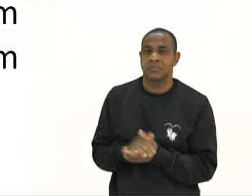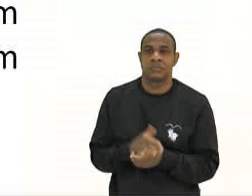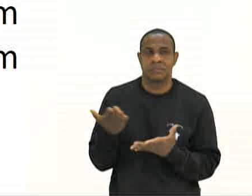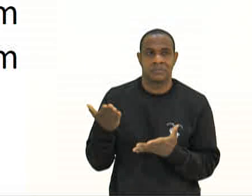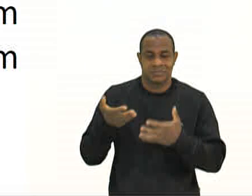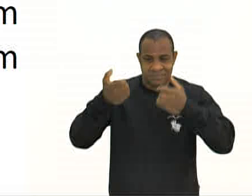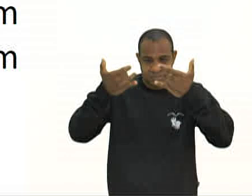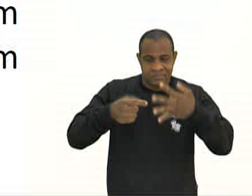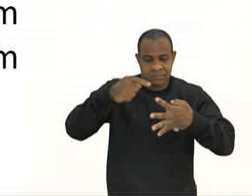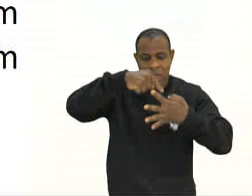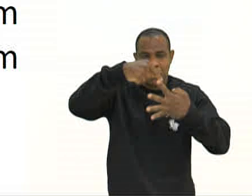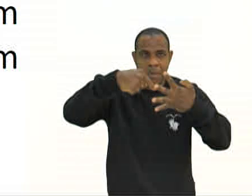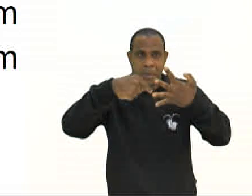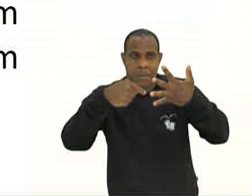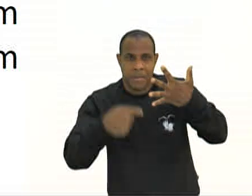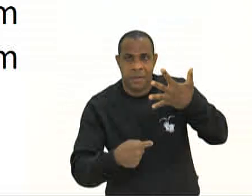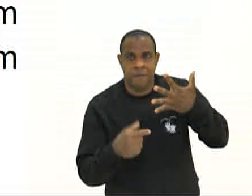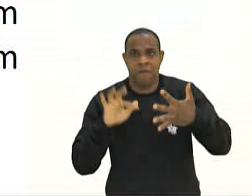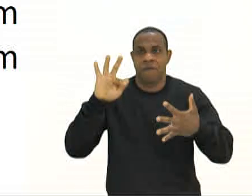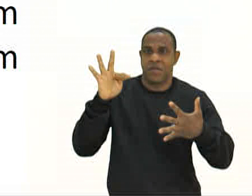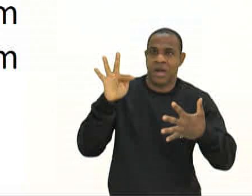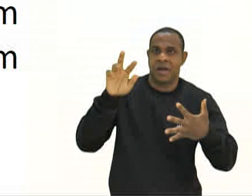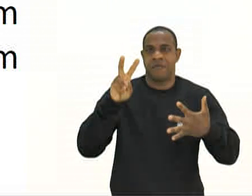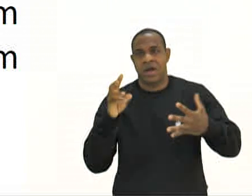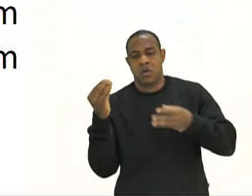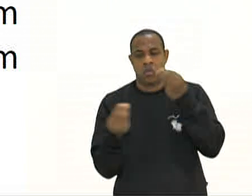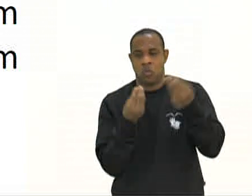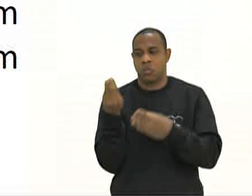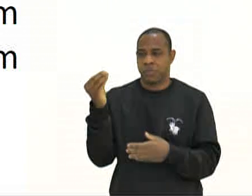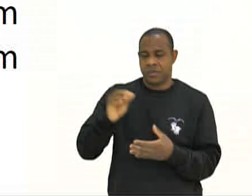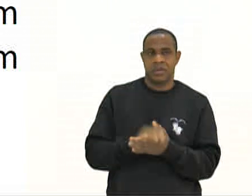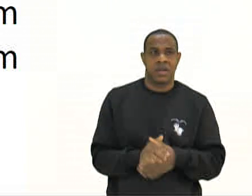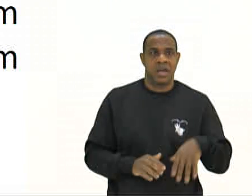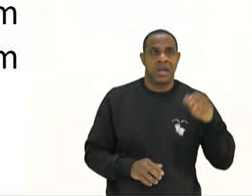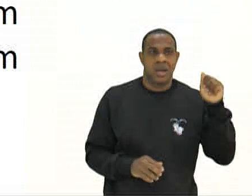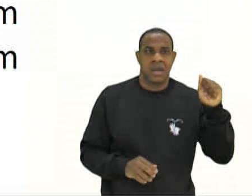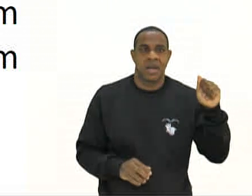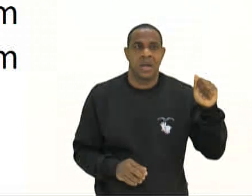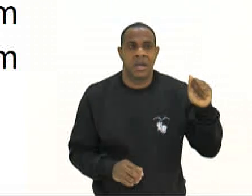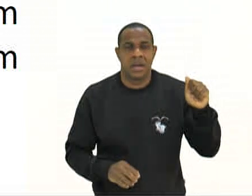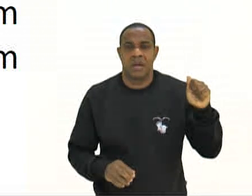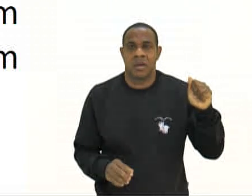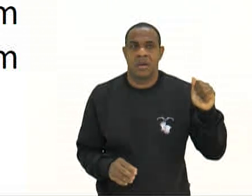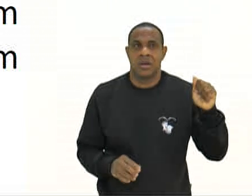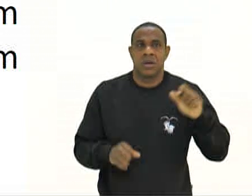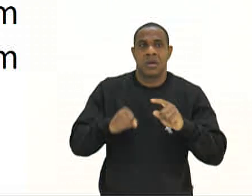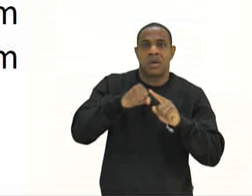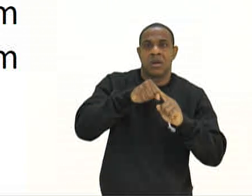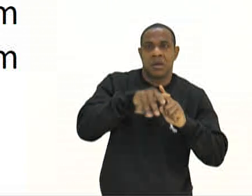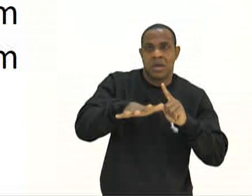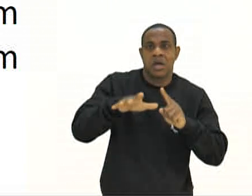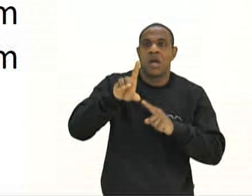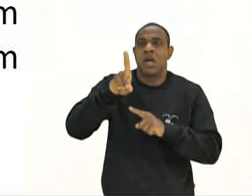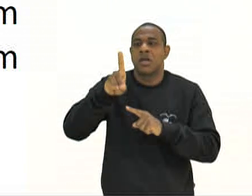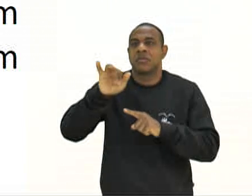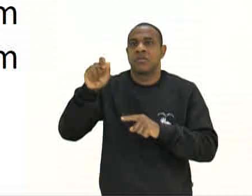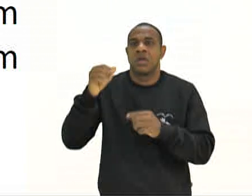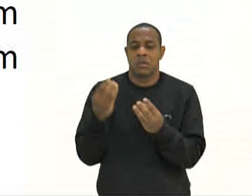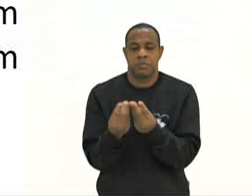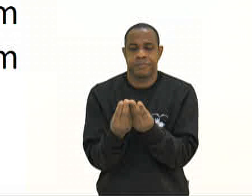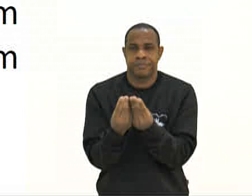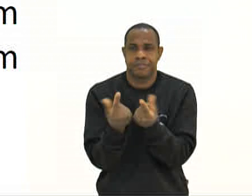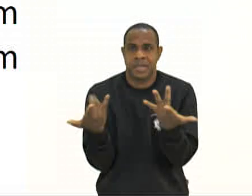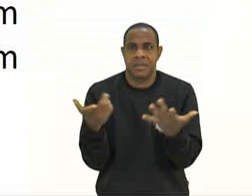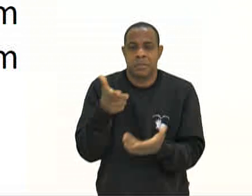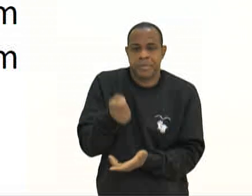base nas alternativas, marque verdadeiro ou falso. Vamos lá. Na letra A, o sinal digital propicia mais canais em uma